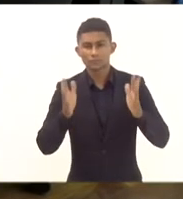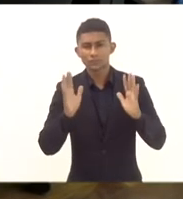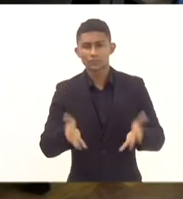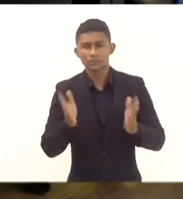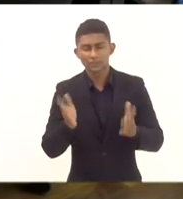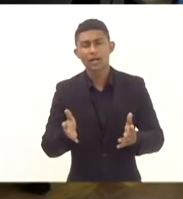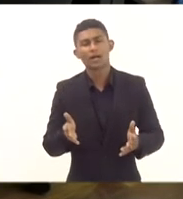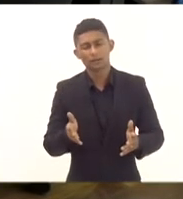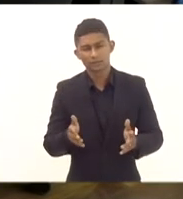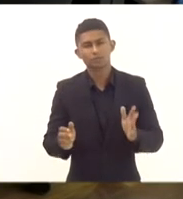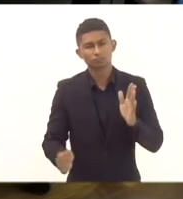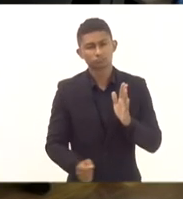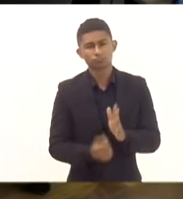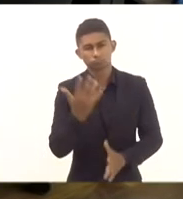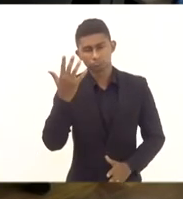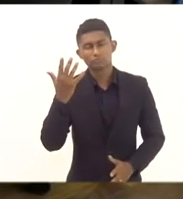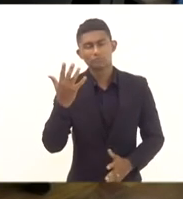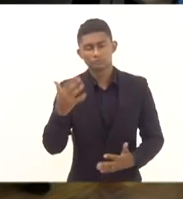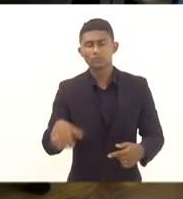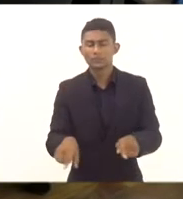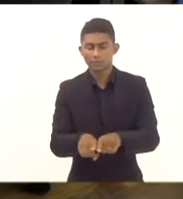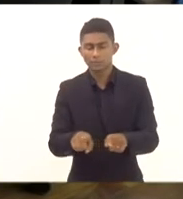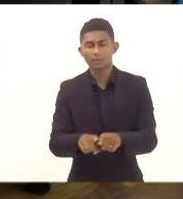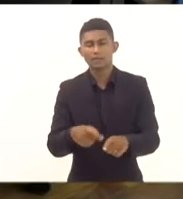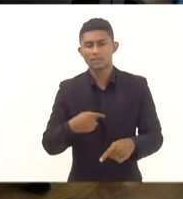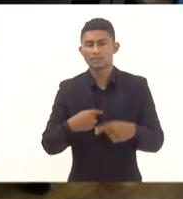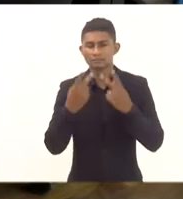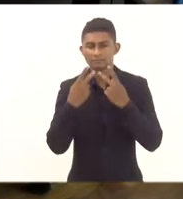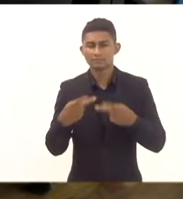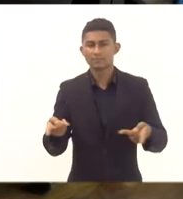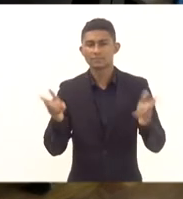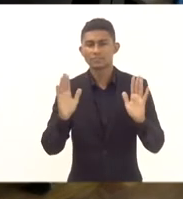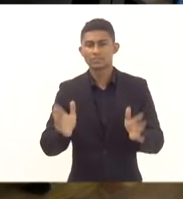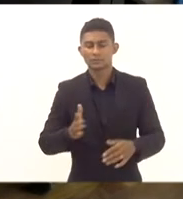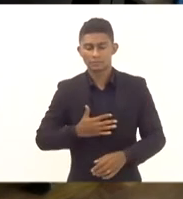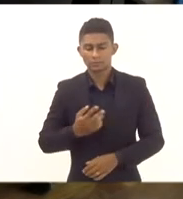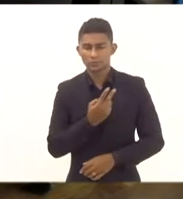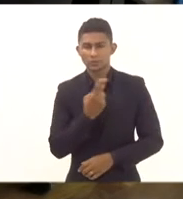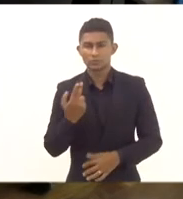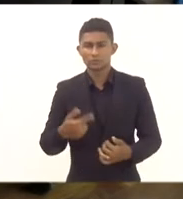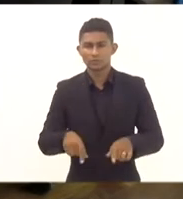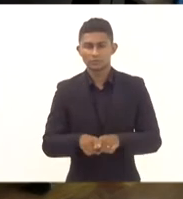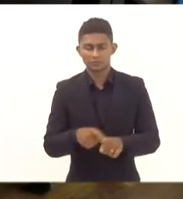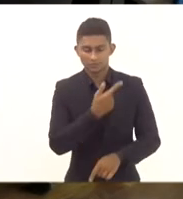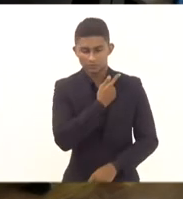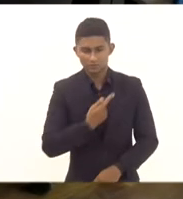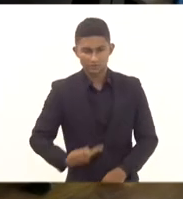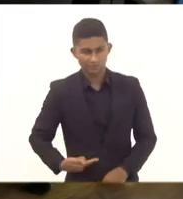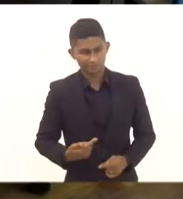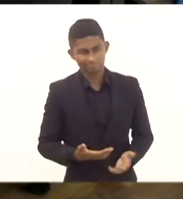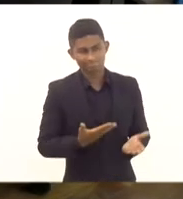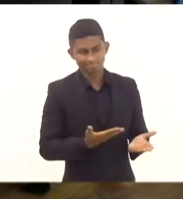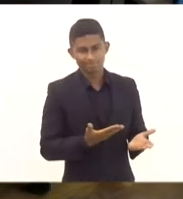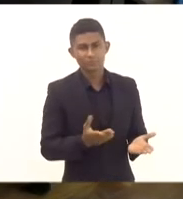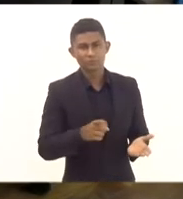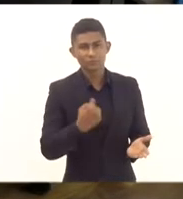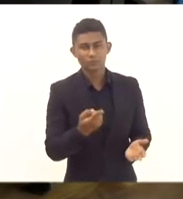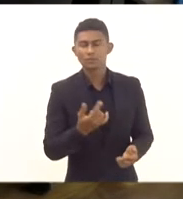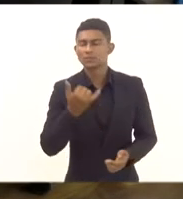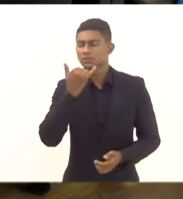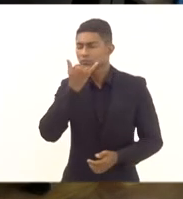a inclusive na Olá meu nome é em nome do governador a gente podia desculpa a população